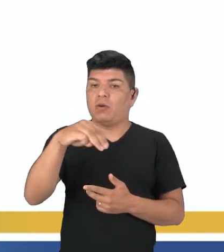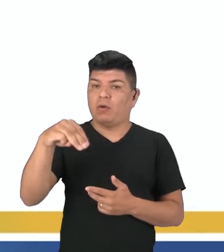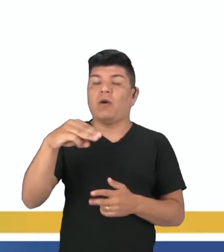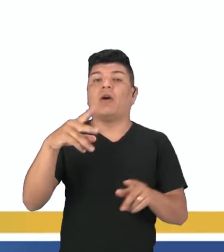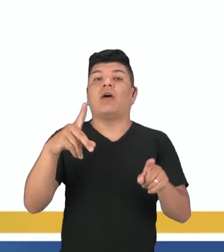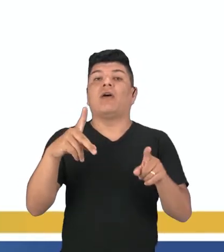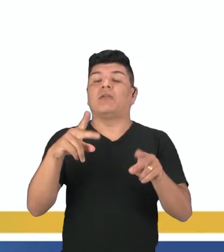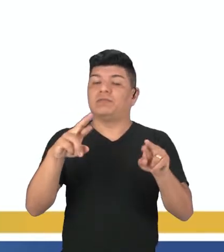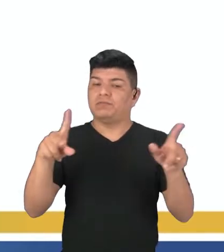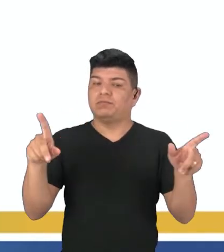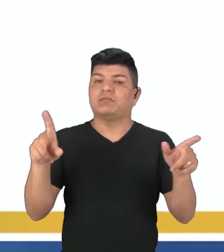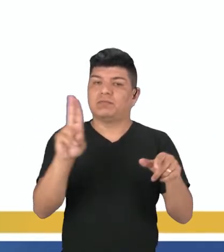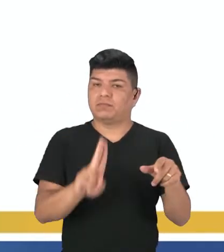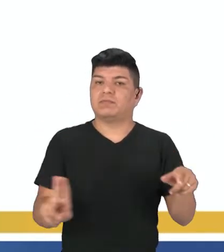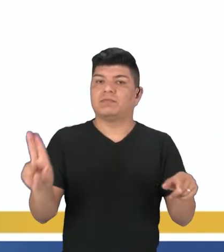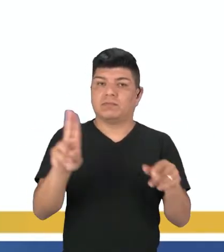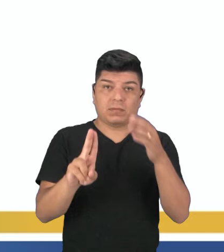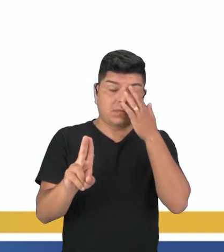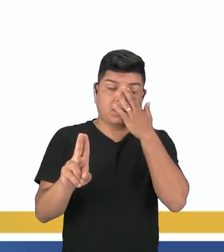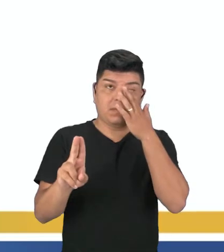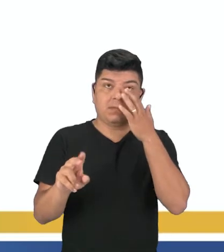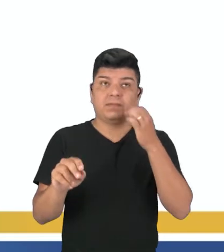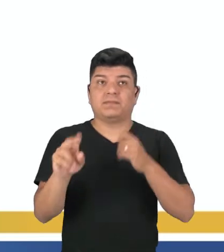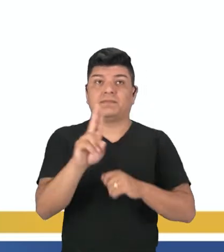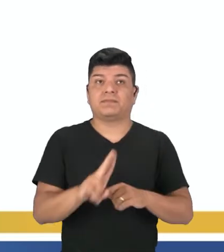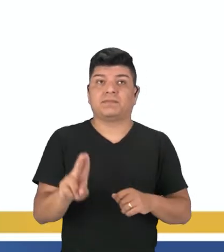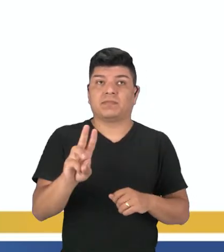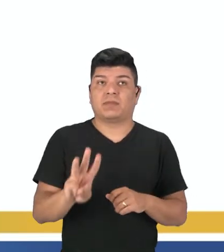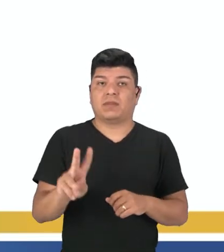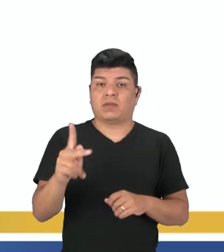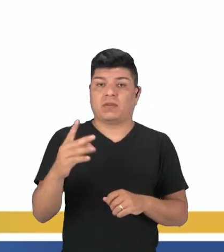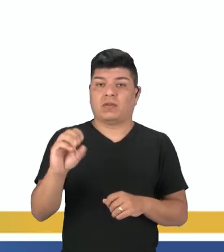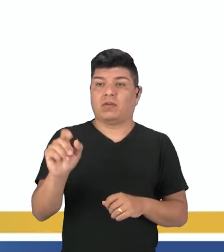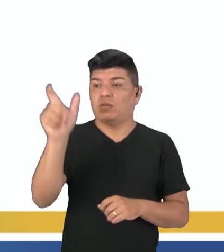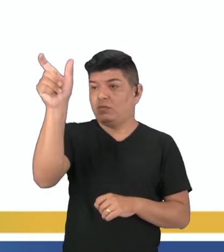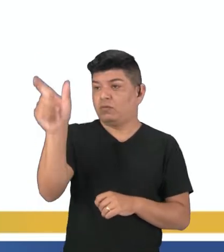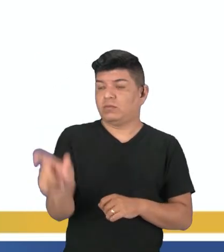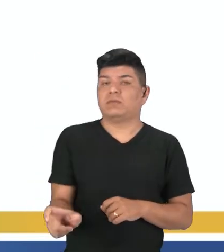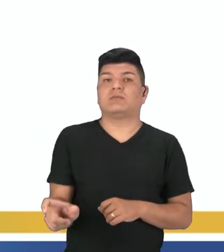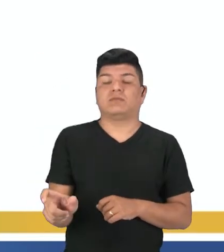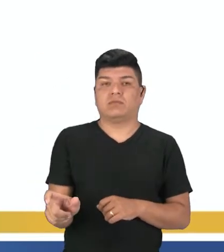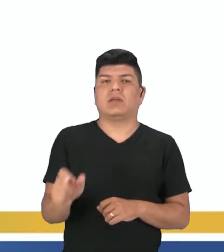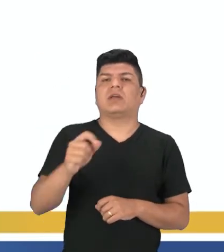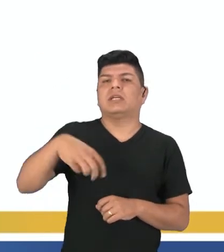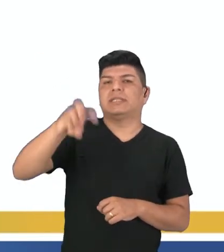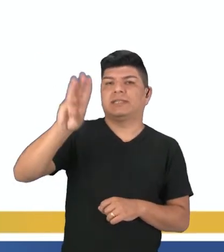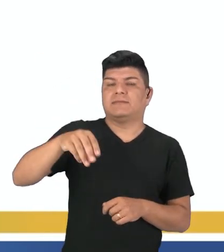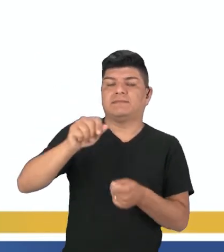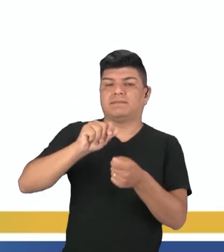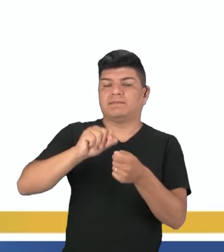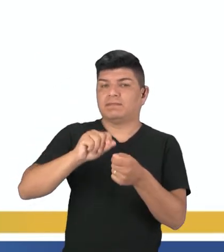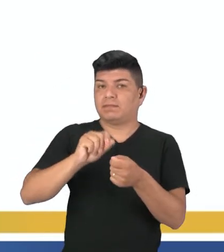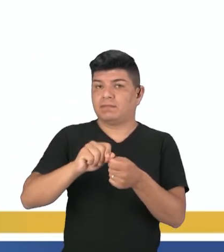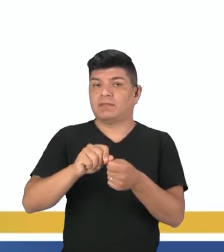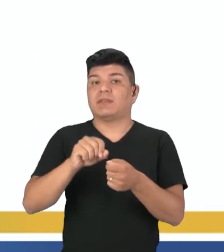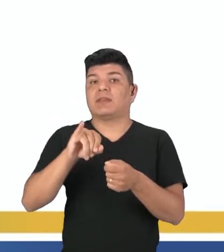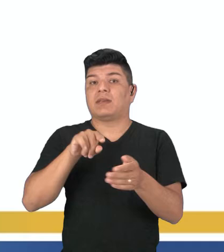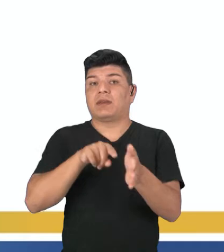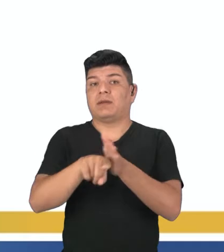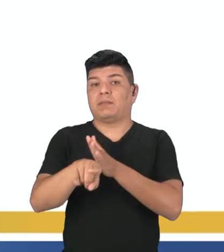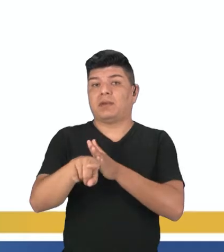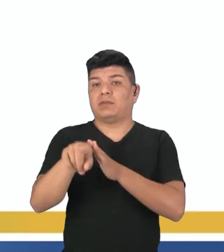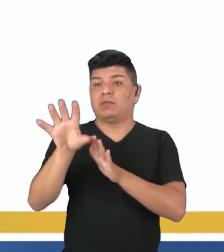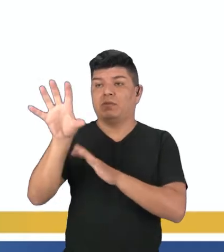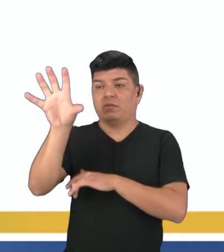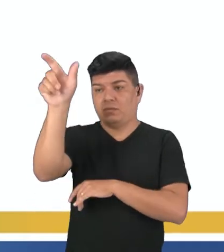é que vai diferenciar. A gente usa who quando nós falamos do sujeito da oração, ou seja, quem faz oração. Se a pergunta for sobre